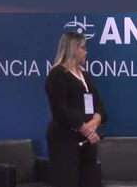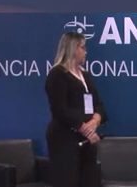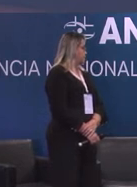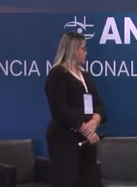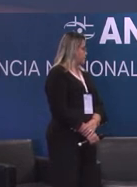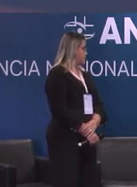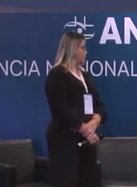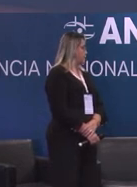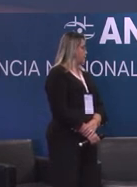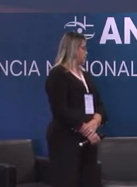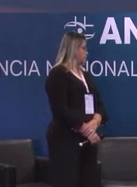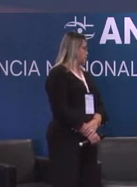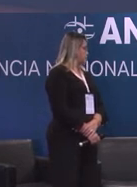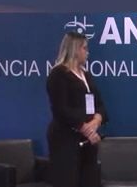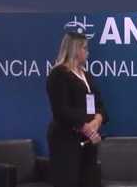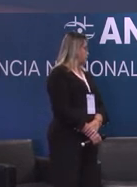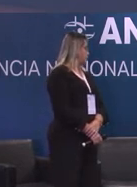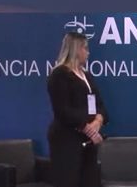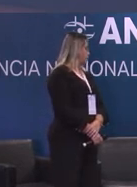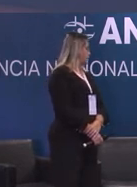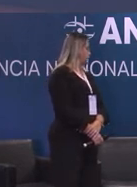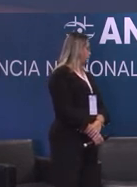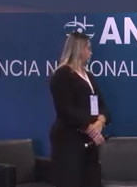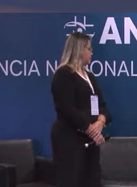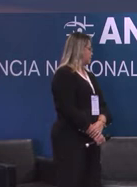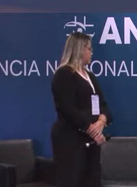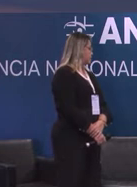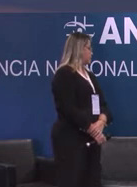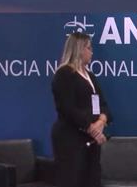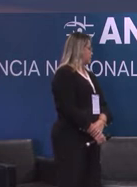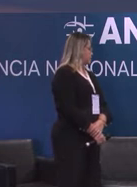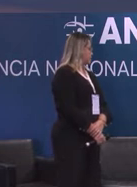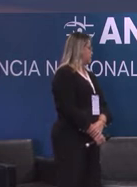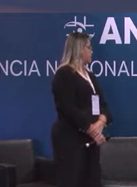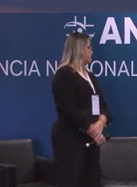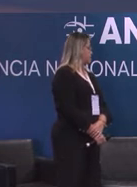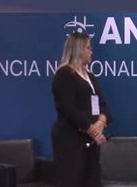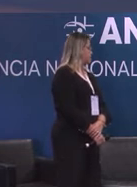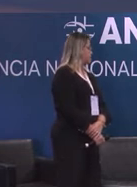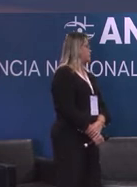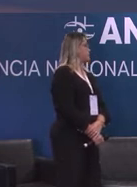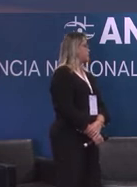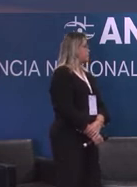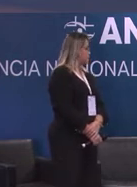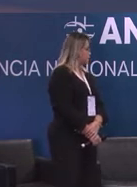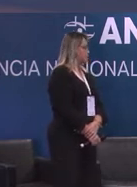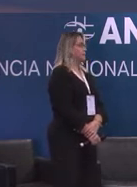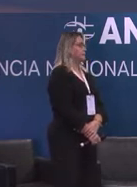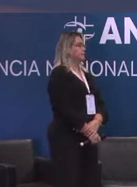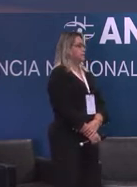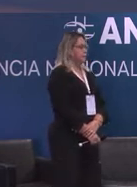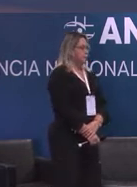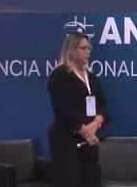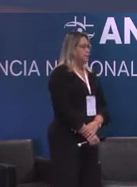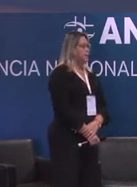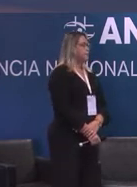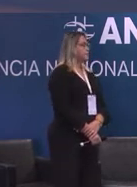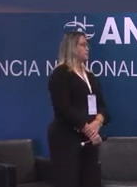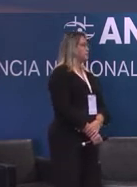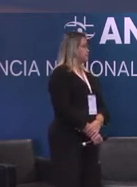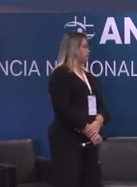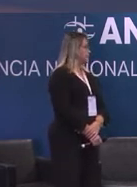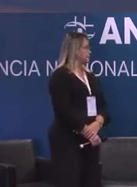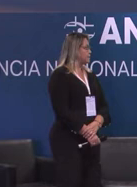universidades, institutos de inovação, todos eles podem ser parceiros para a melhoria,